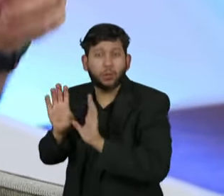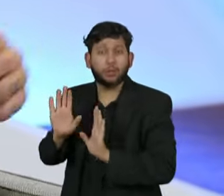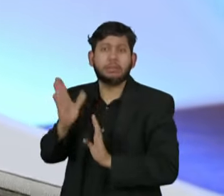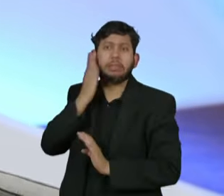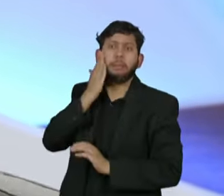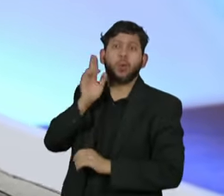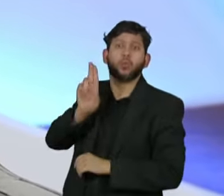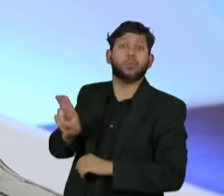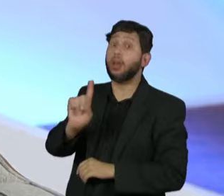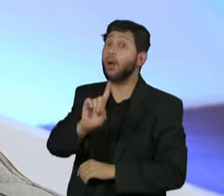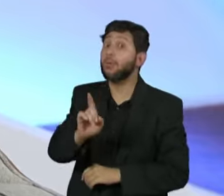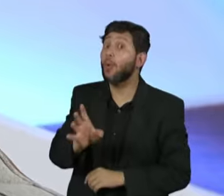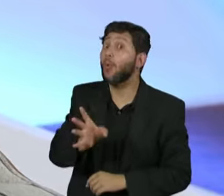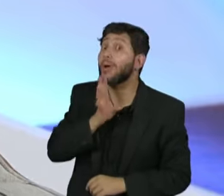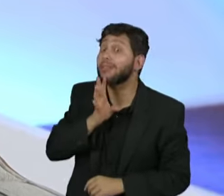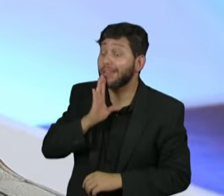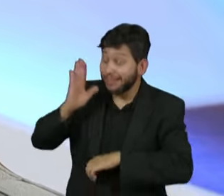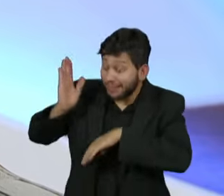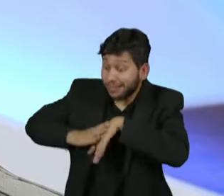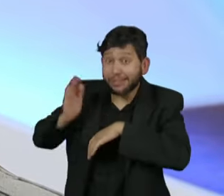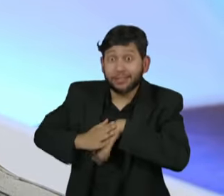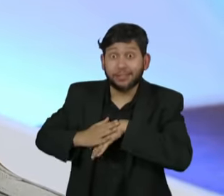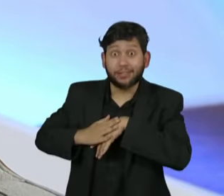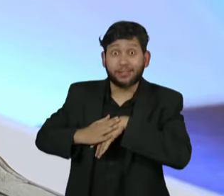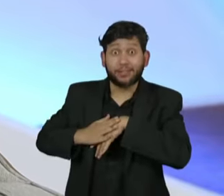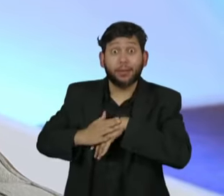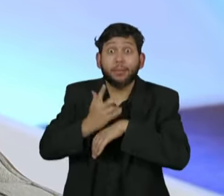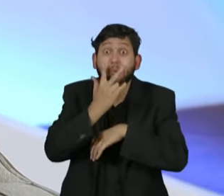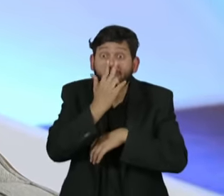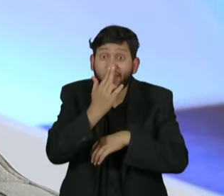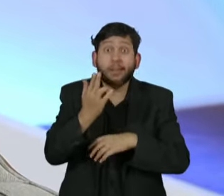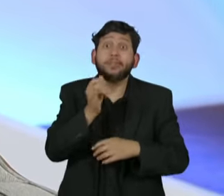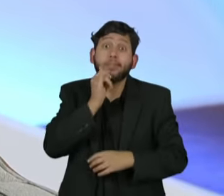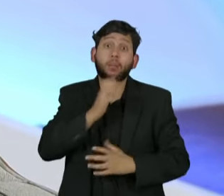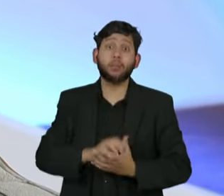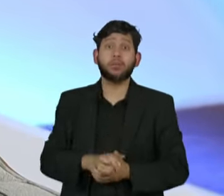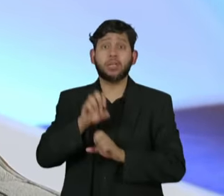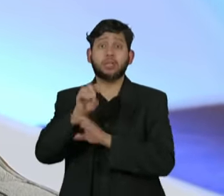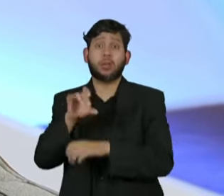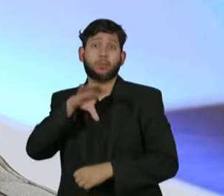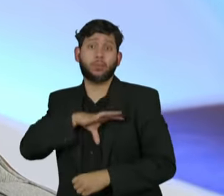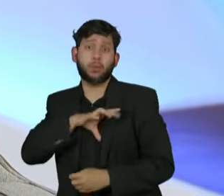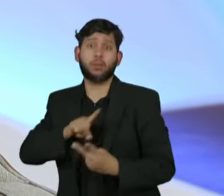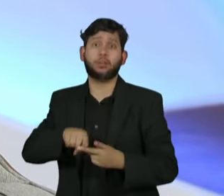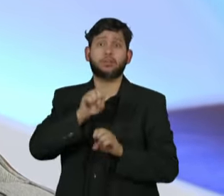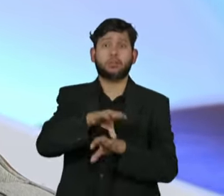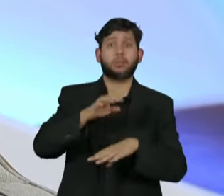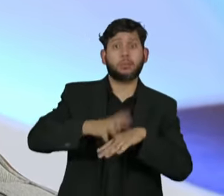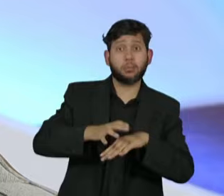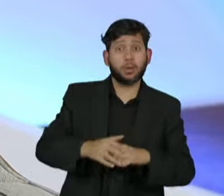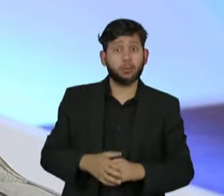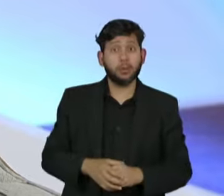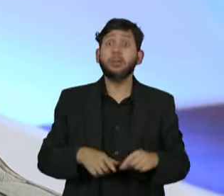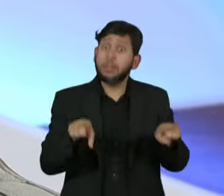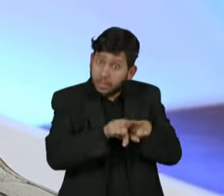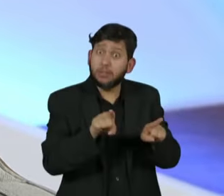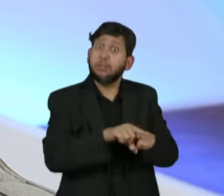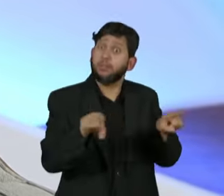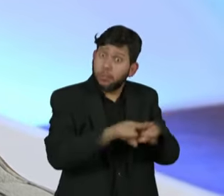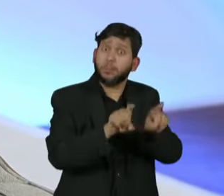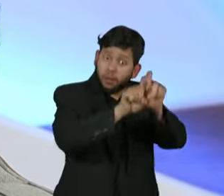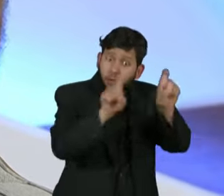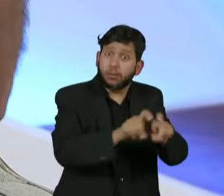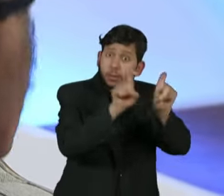saber como usar eu tô falando para saber fazer é uma espécie de uma nova Matemática é uma matemática que opera que aciona a informação